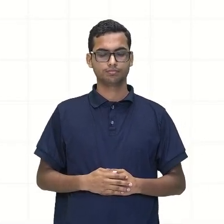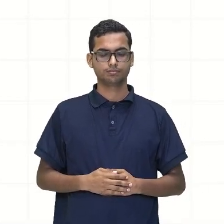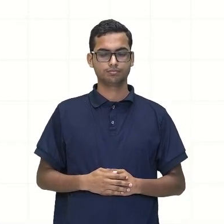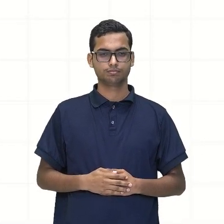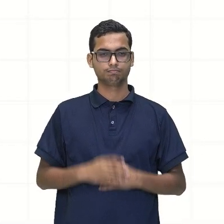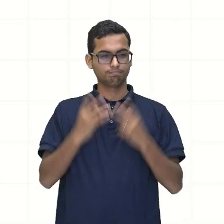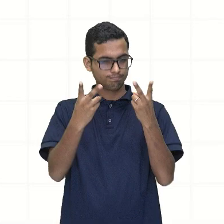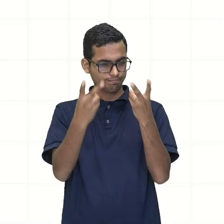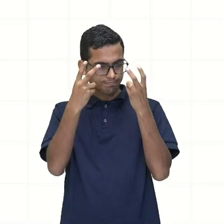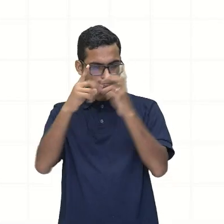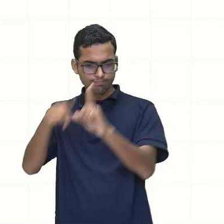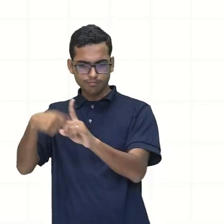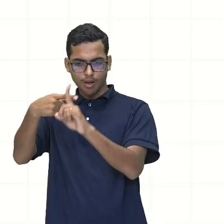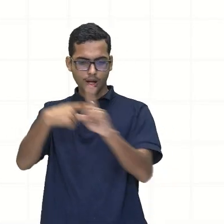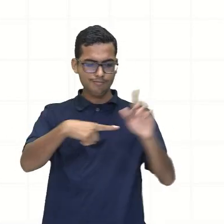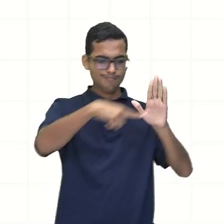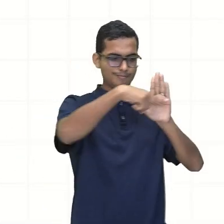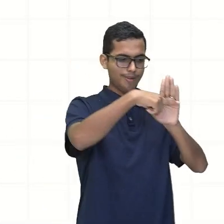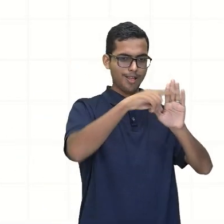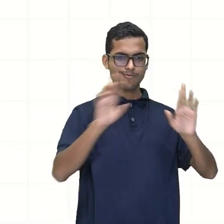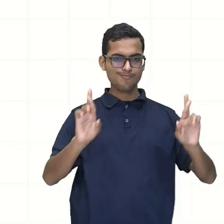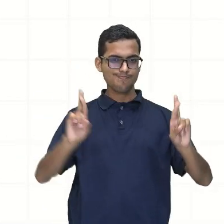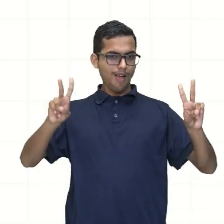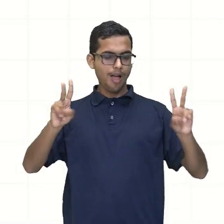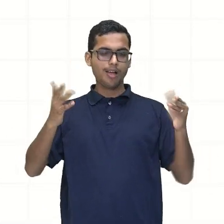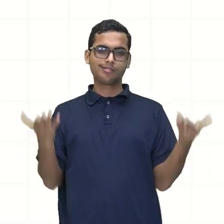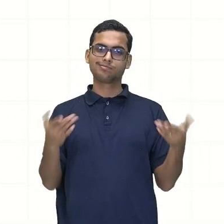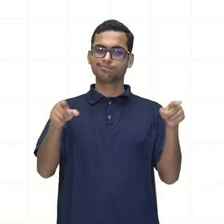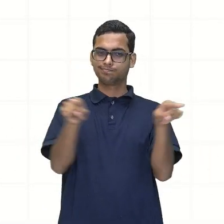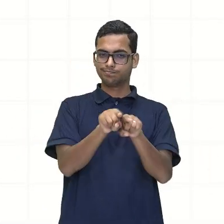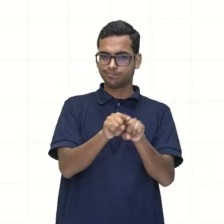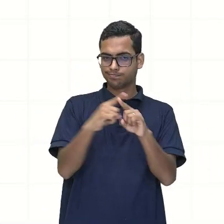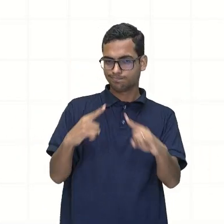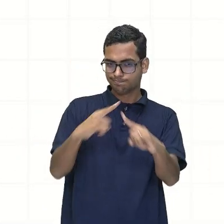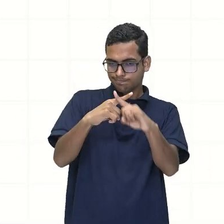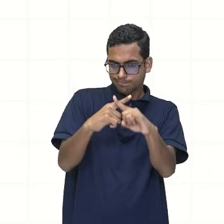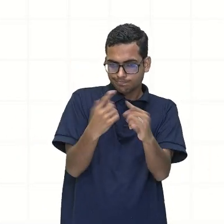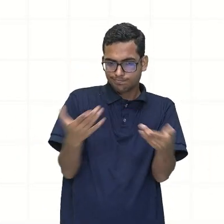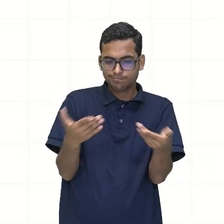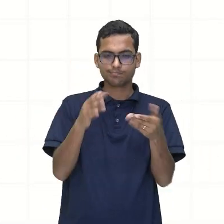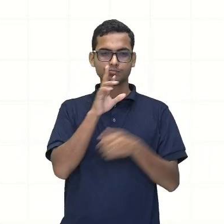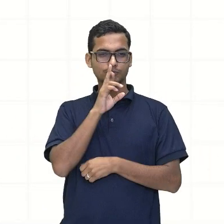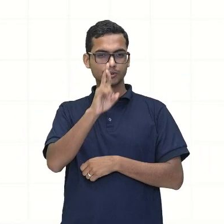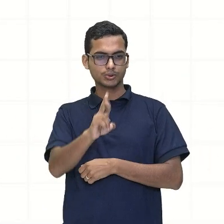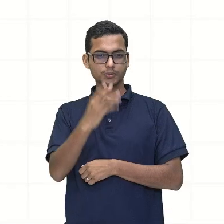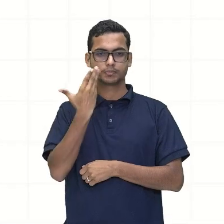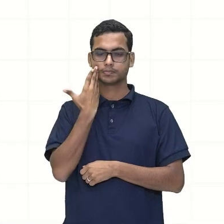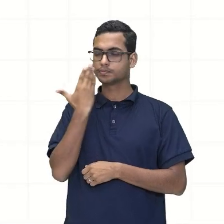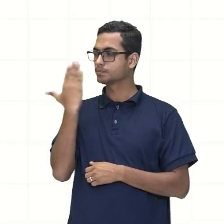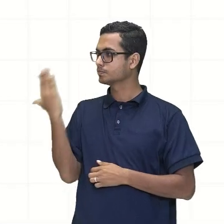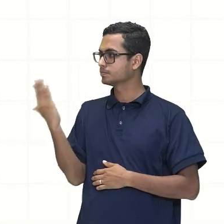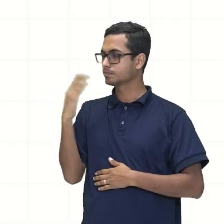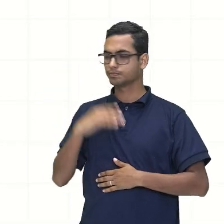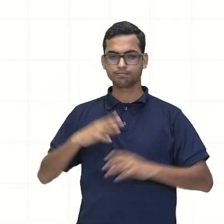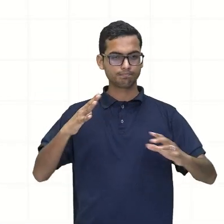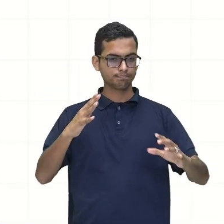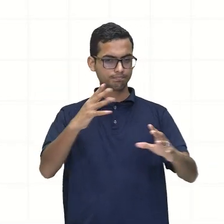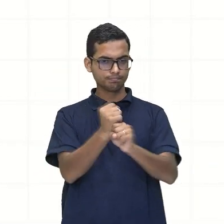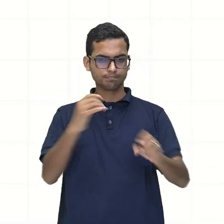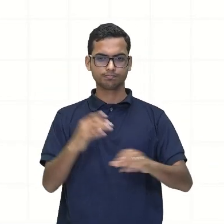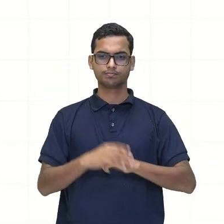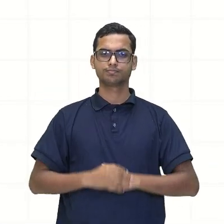sinais diferentes. Nós vamos multiplicar 2 números com sinais diferentes. Então, o resultado vai